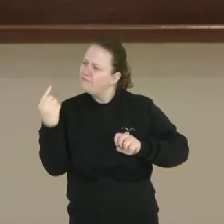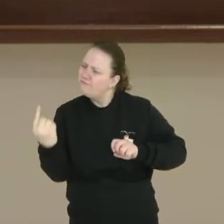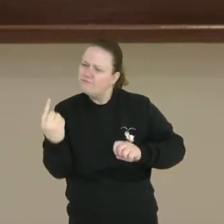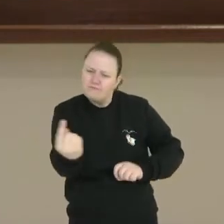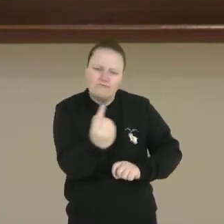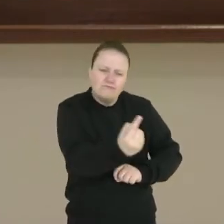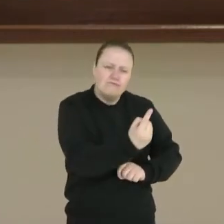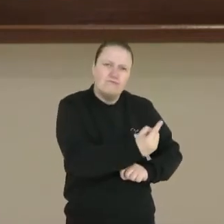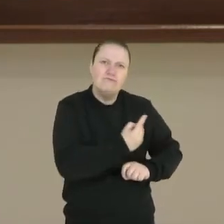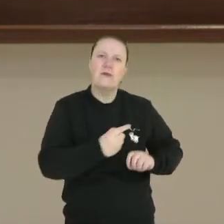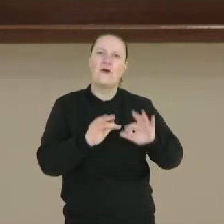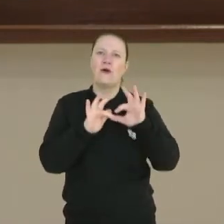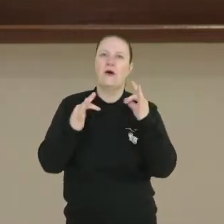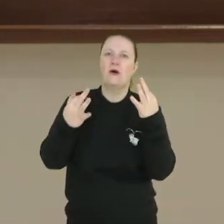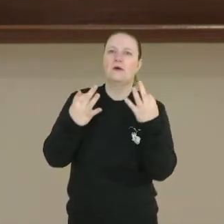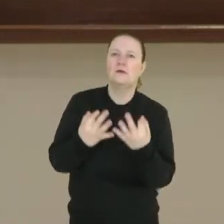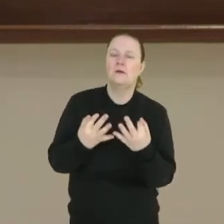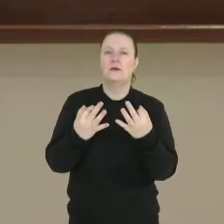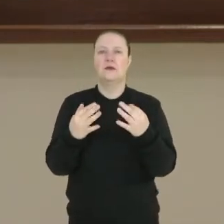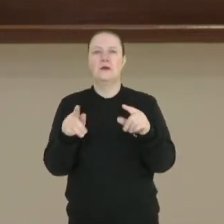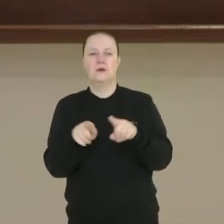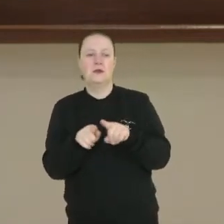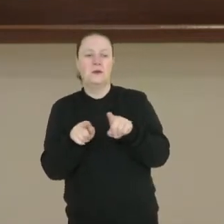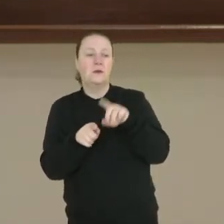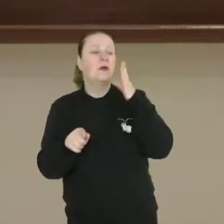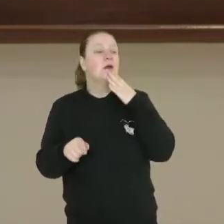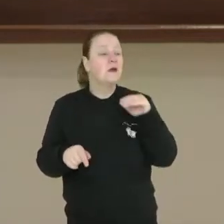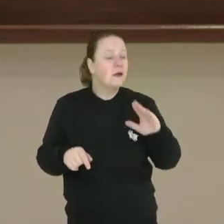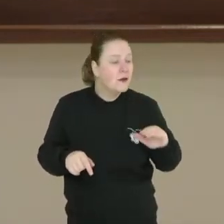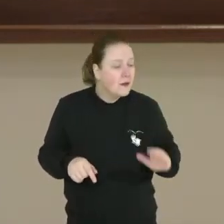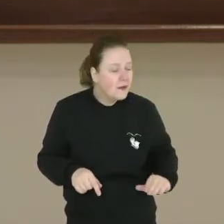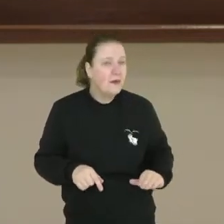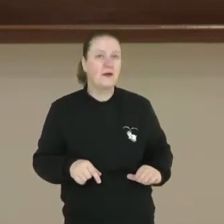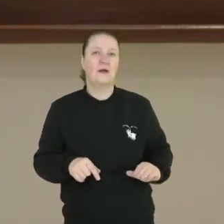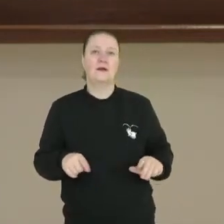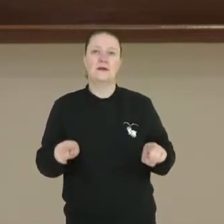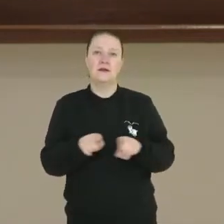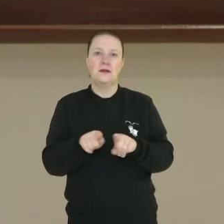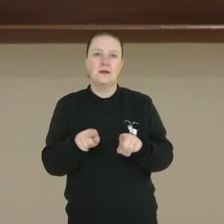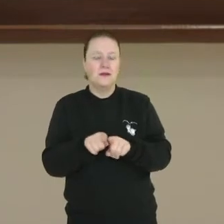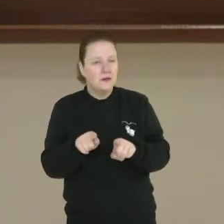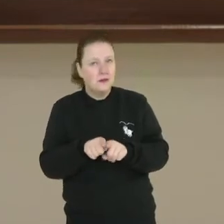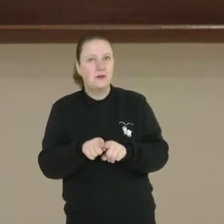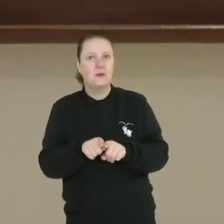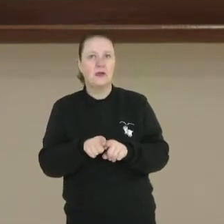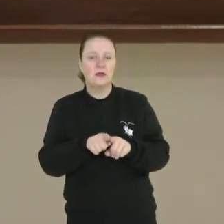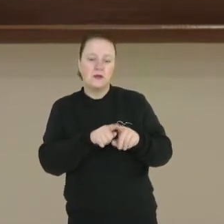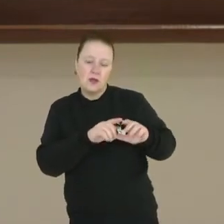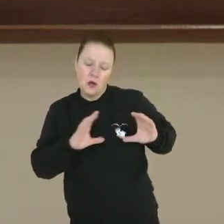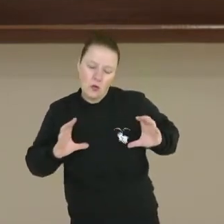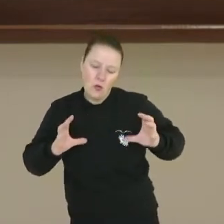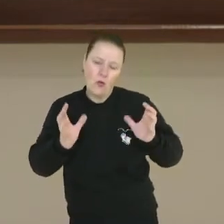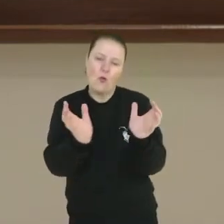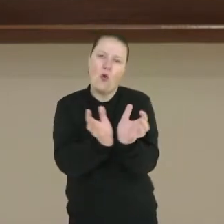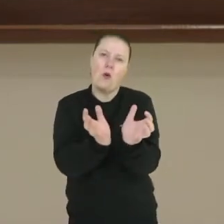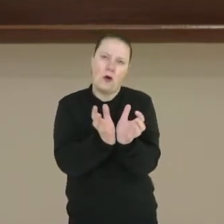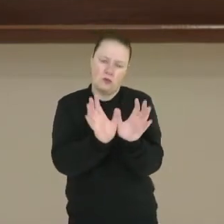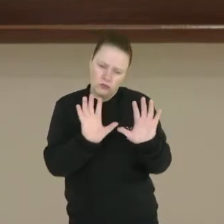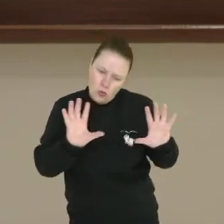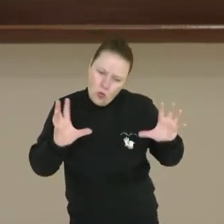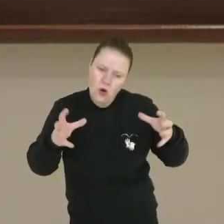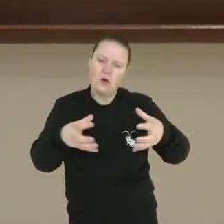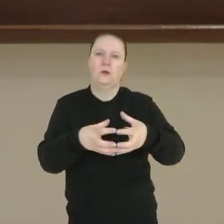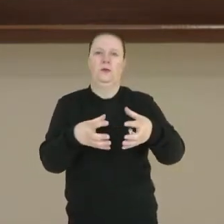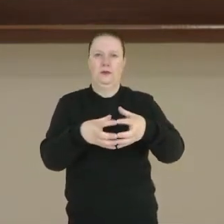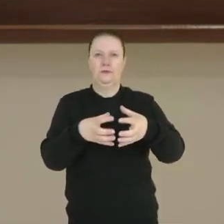aos familiares, às crianças, enfim, que faziam parte de uma determinada comunidade. Então acompanhe comigo então